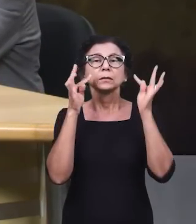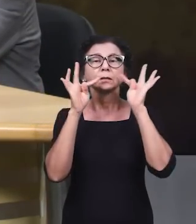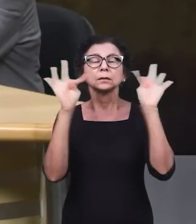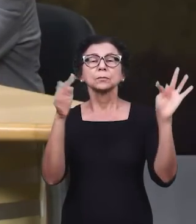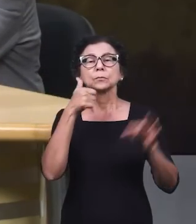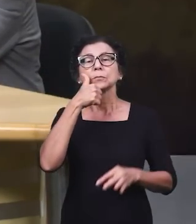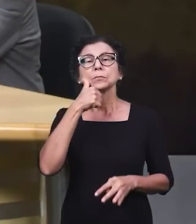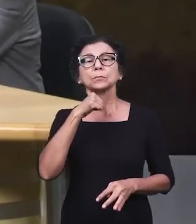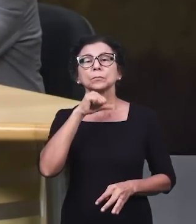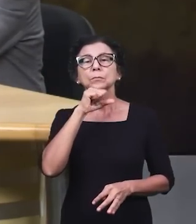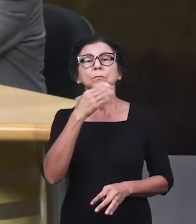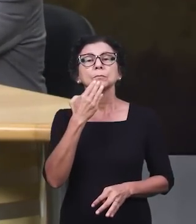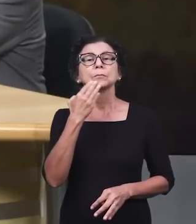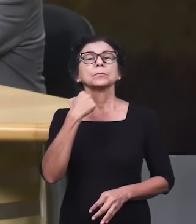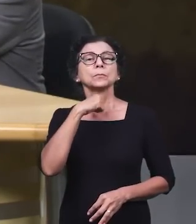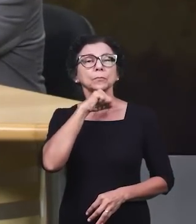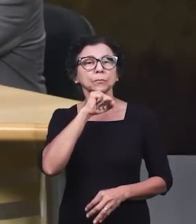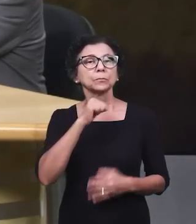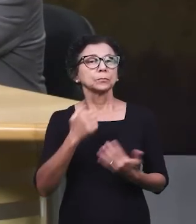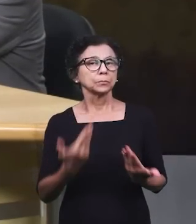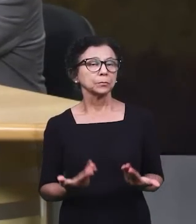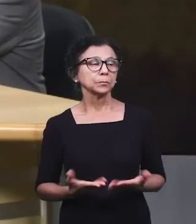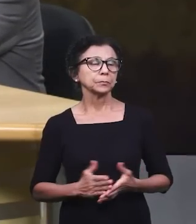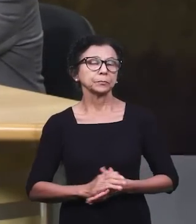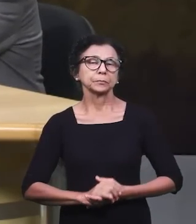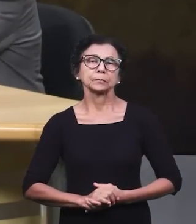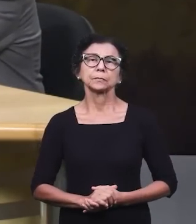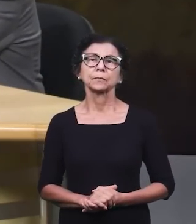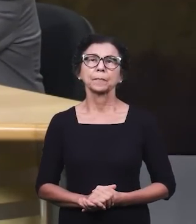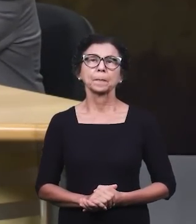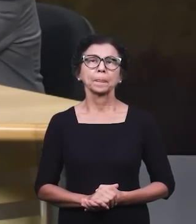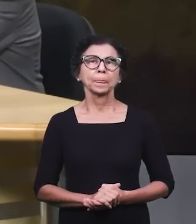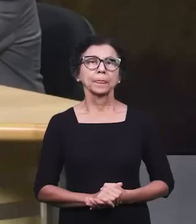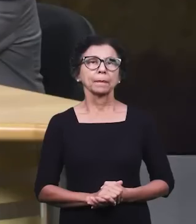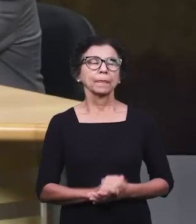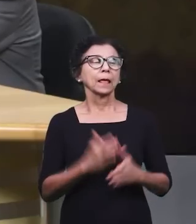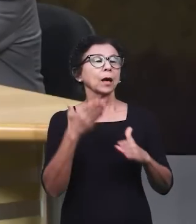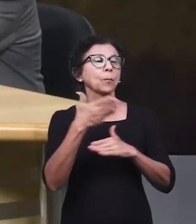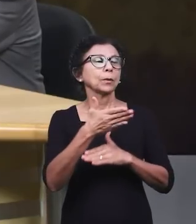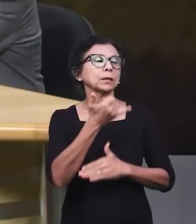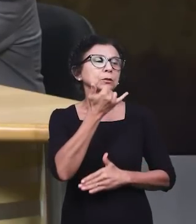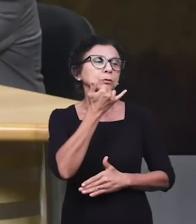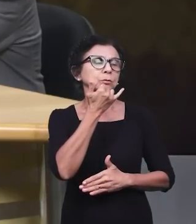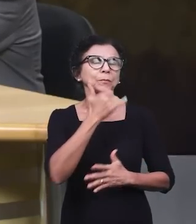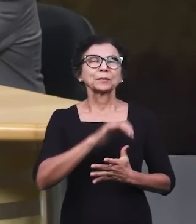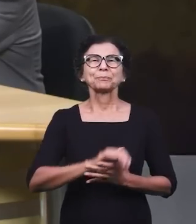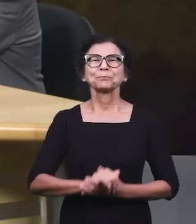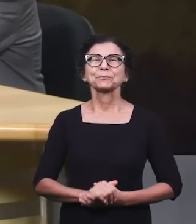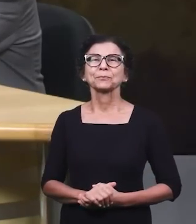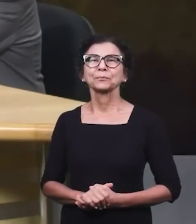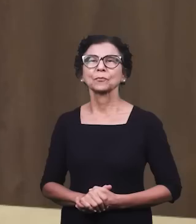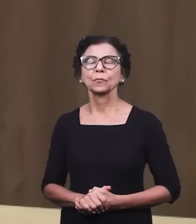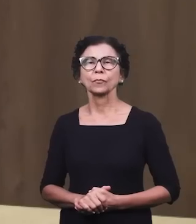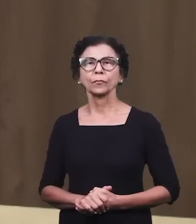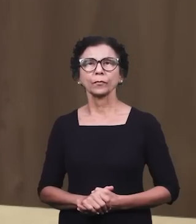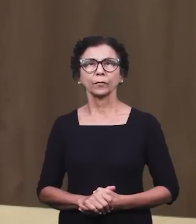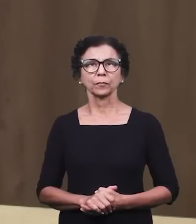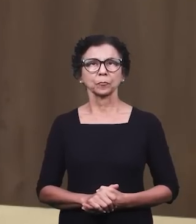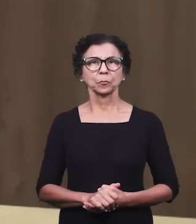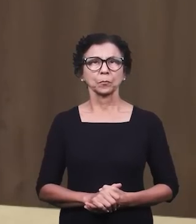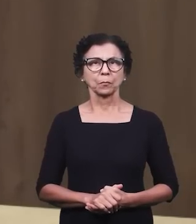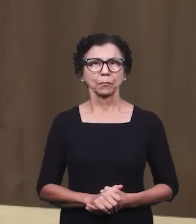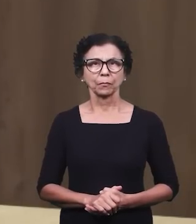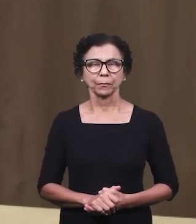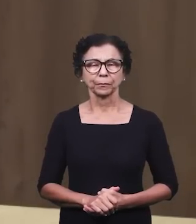próprio testemunho. Com certeza. Nesse aspecto, desculpe antes de você completar, e aí a